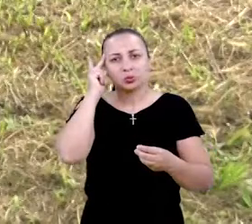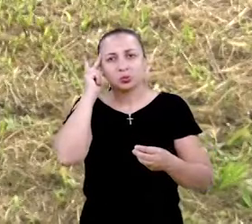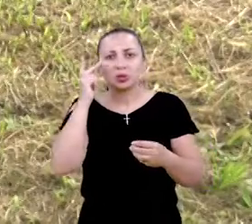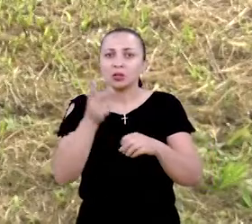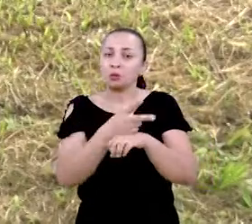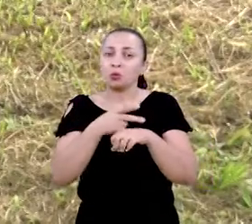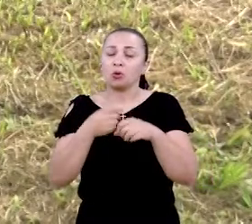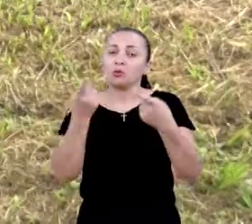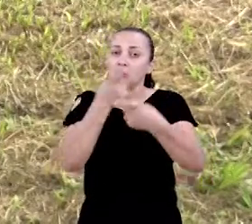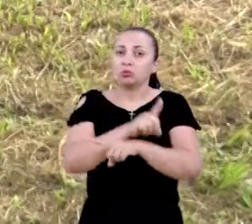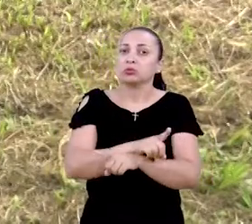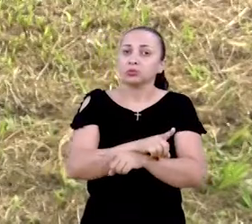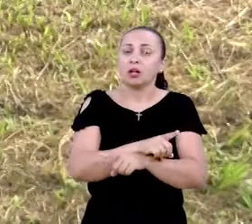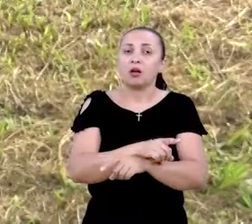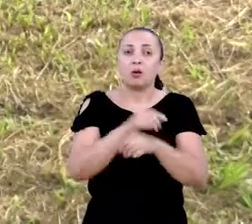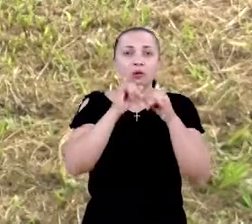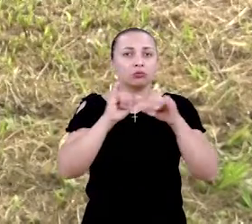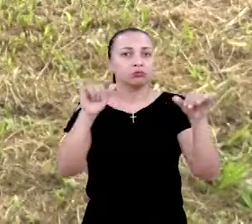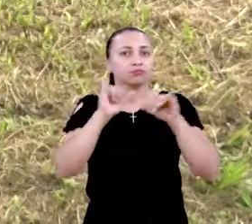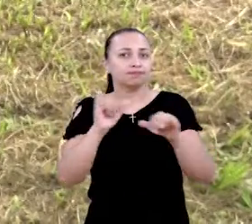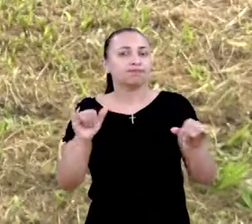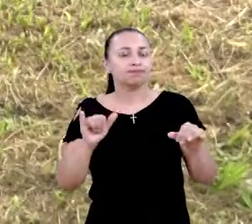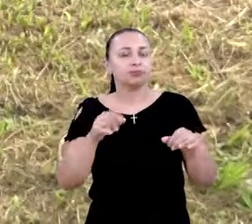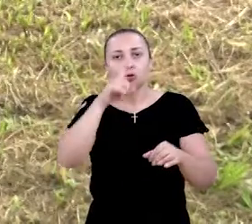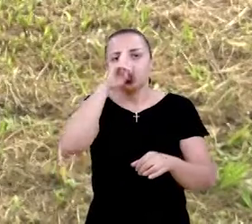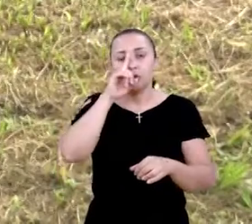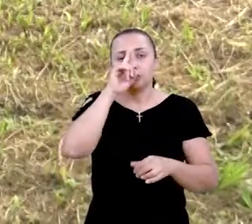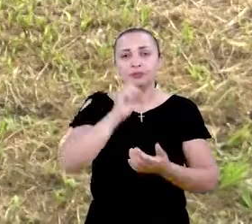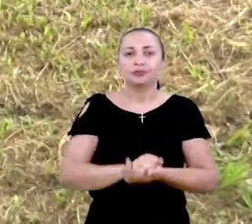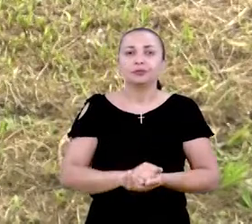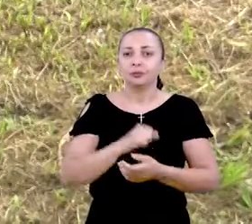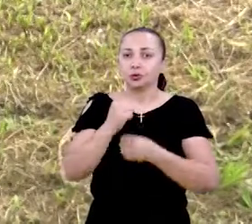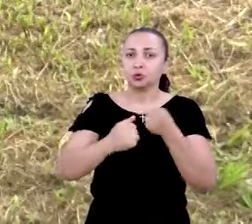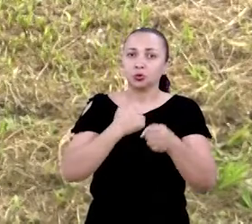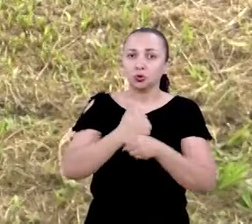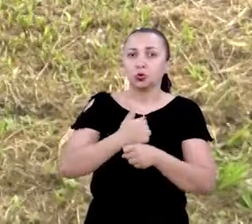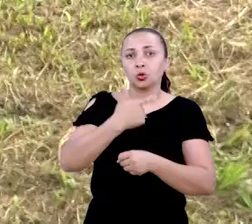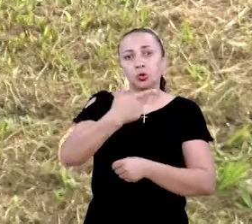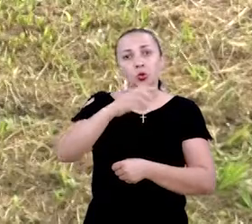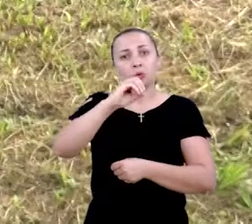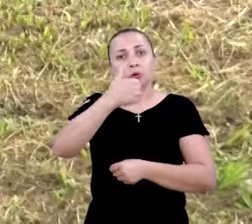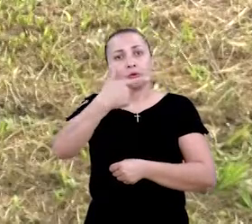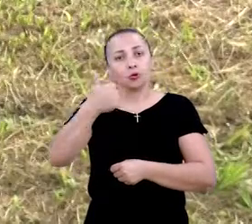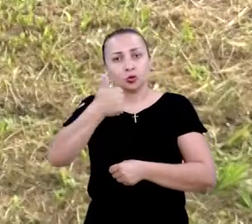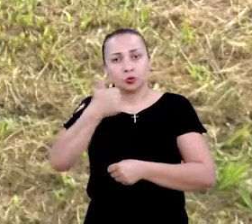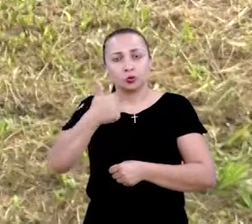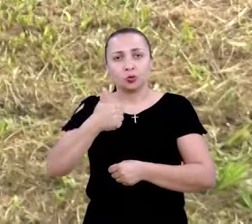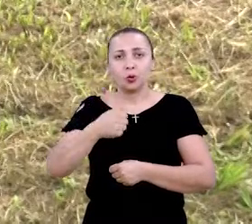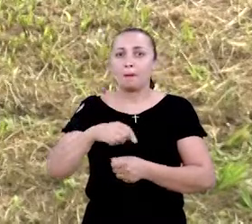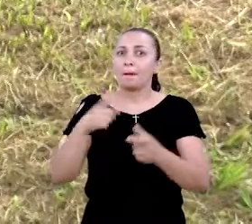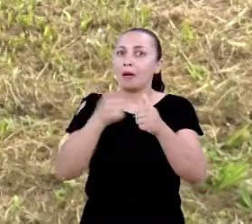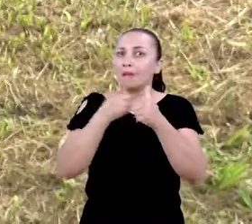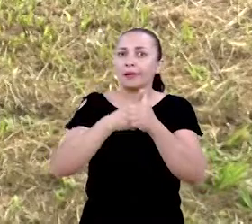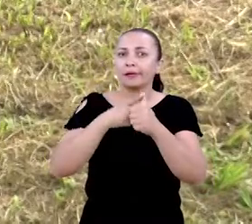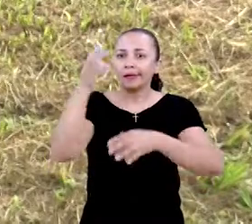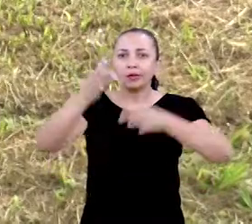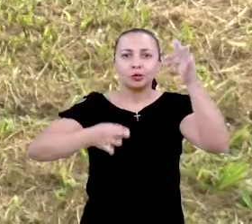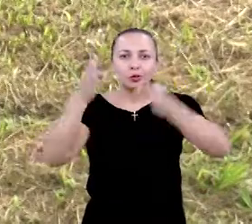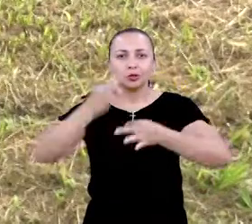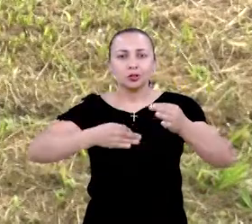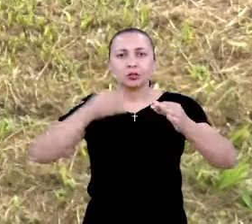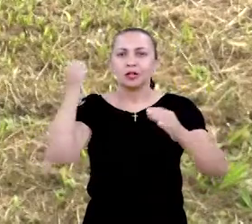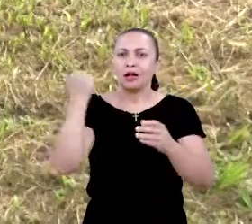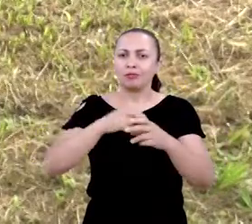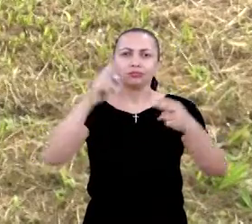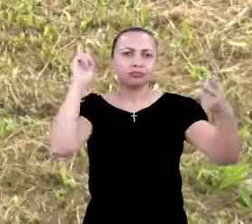ou denunciar os crimes do regime. Em 2021, pela primeira vez, a Justiça brasileira condenou um agente